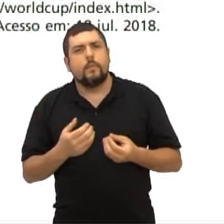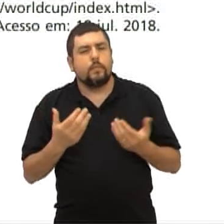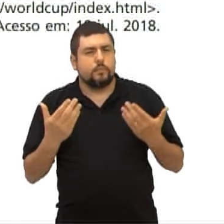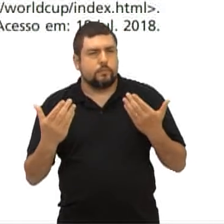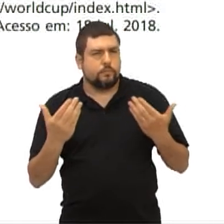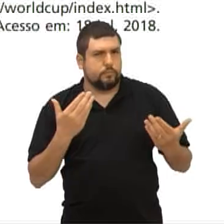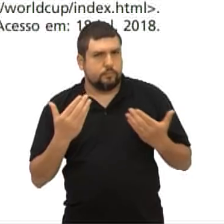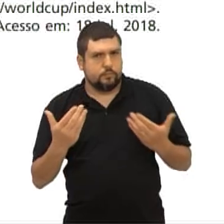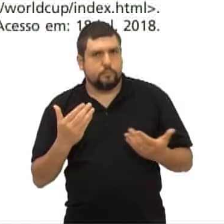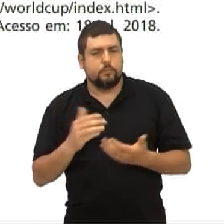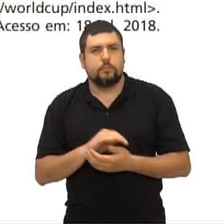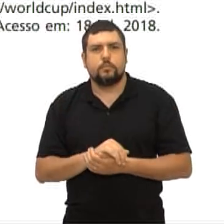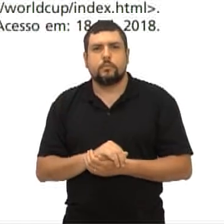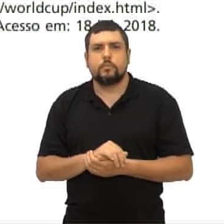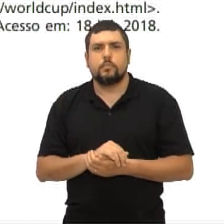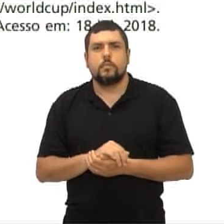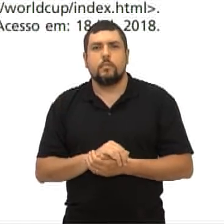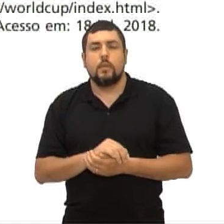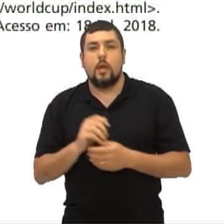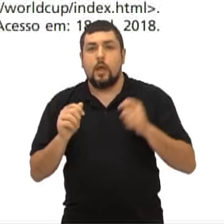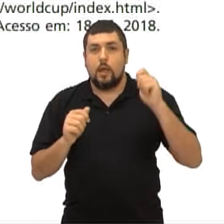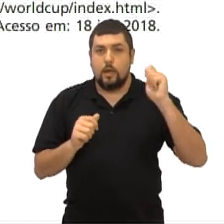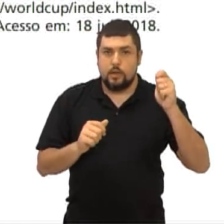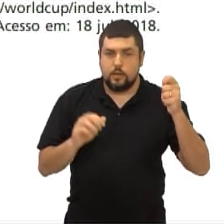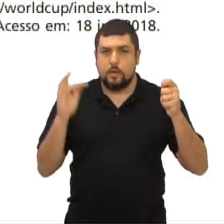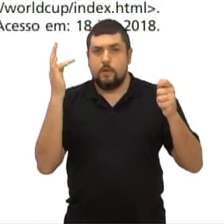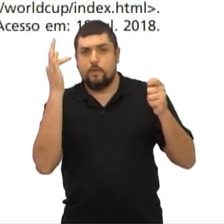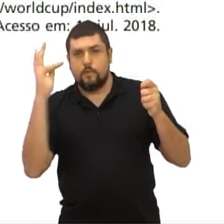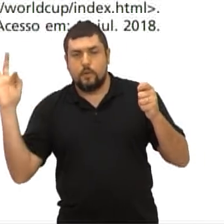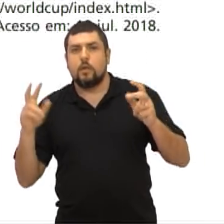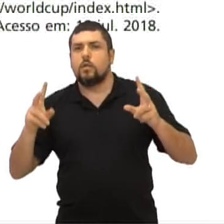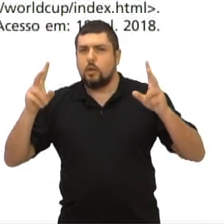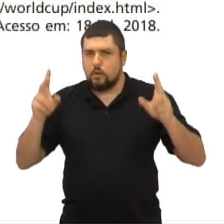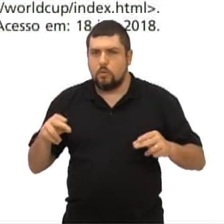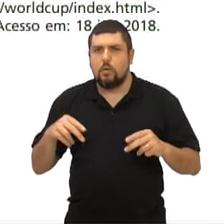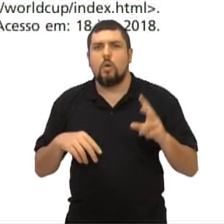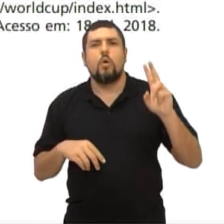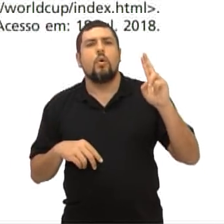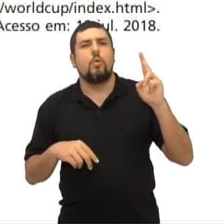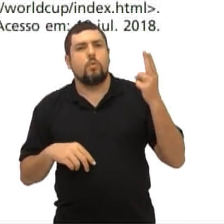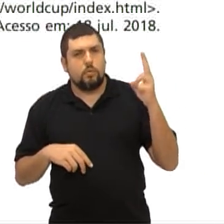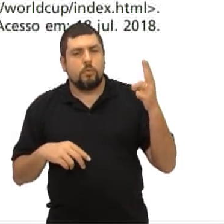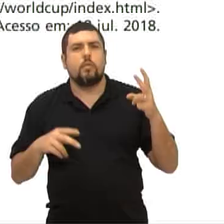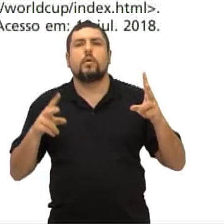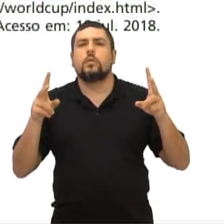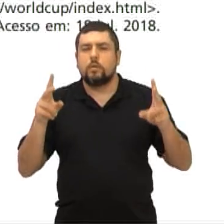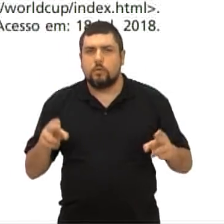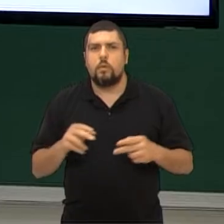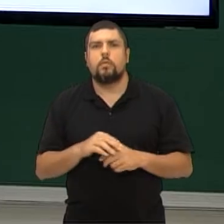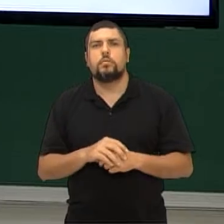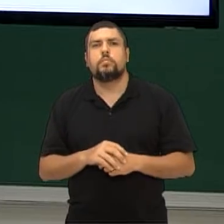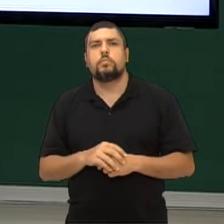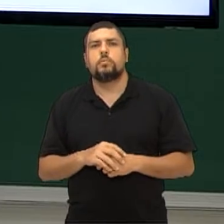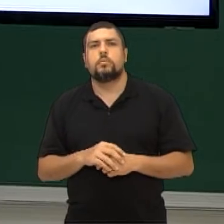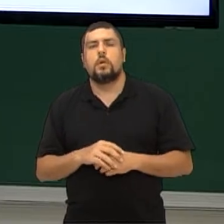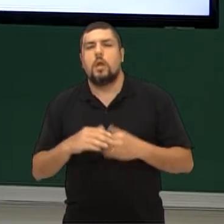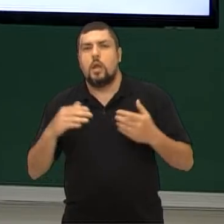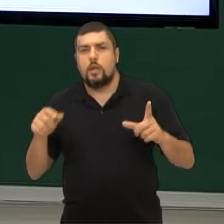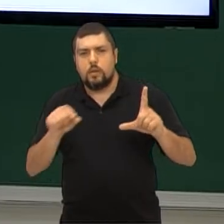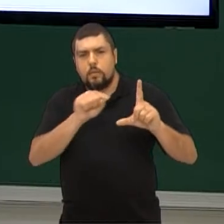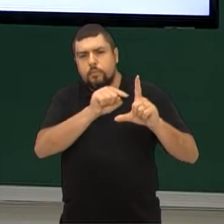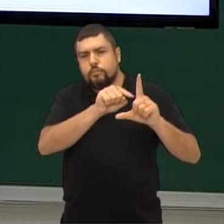exemplo, Argentina e França têm o mesmo número de Copas, Uruguai também o mesmo número de Copas. O gráfico de barras facilita